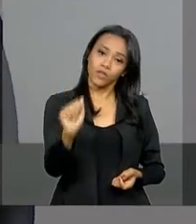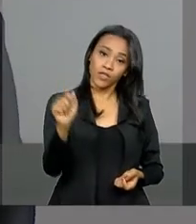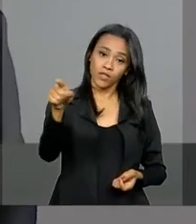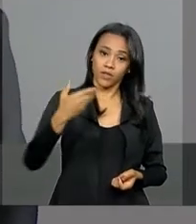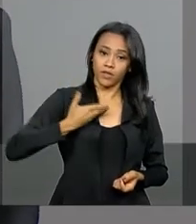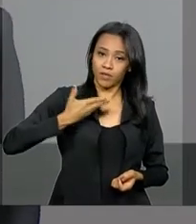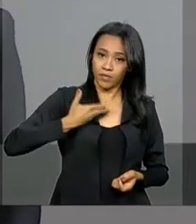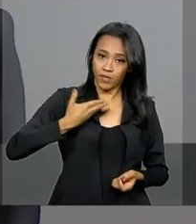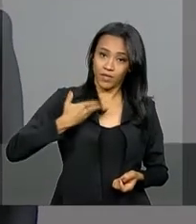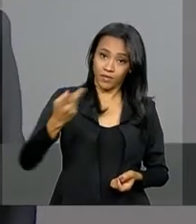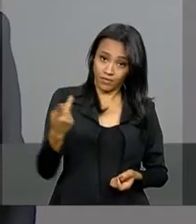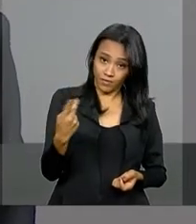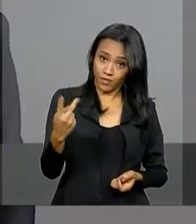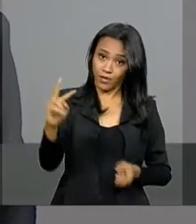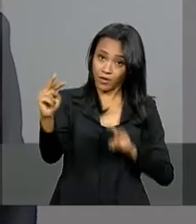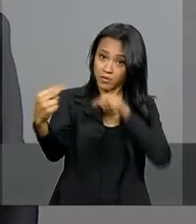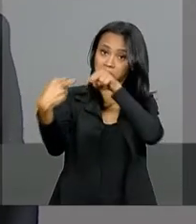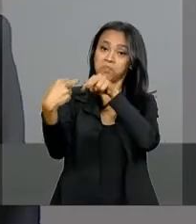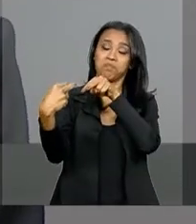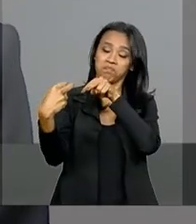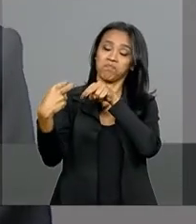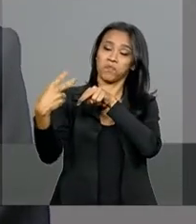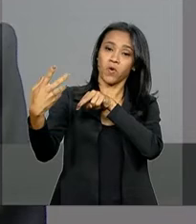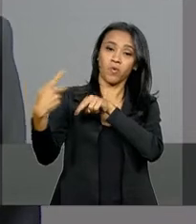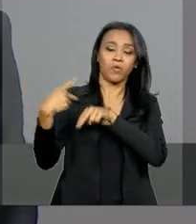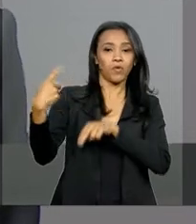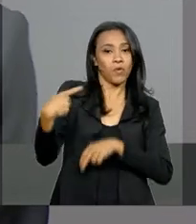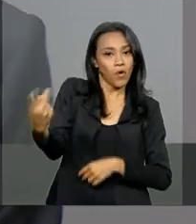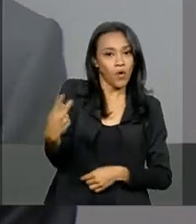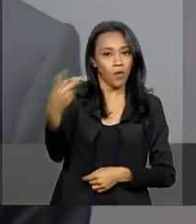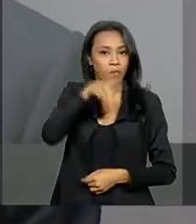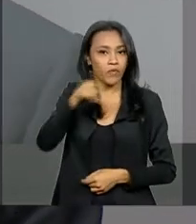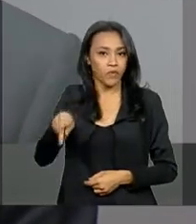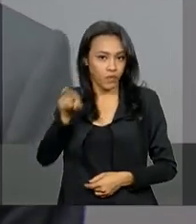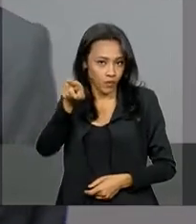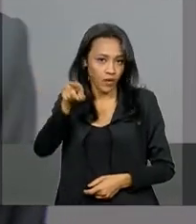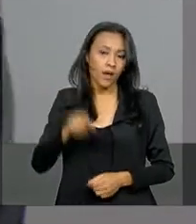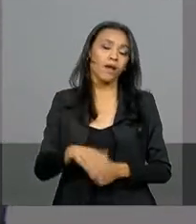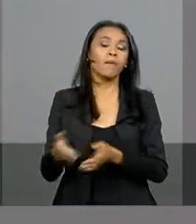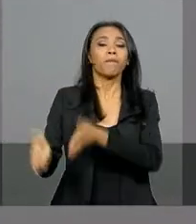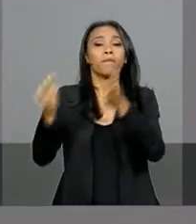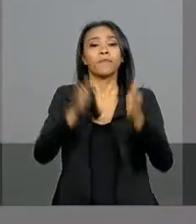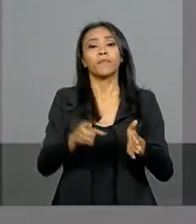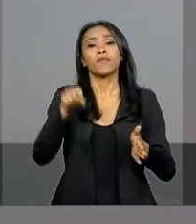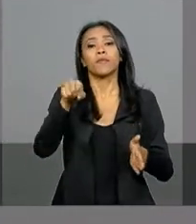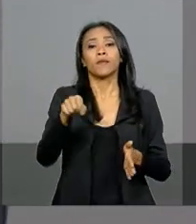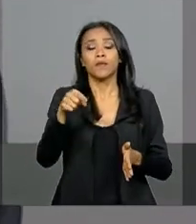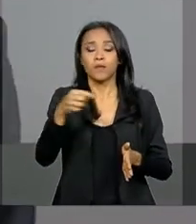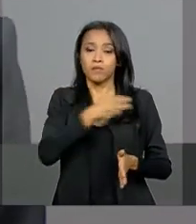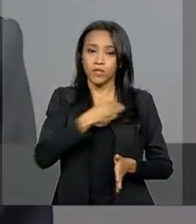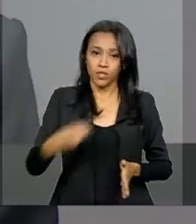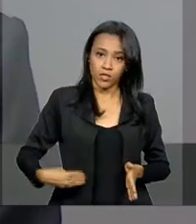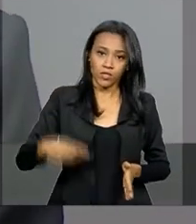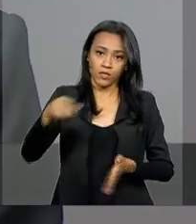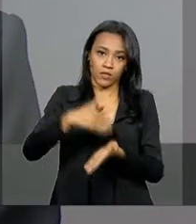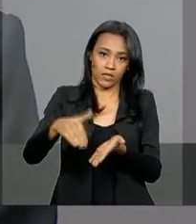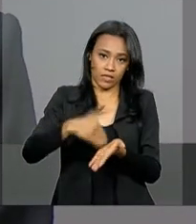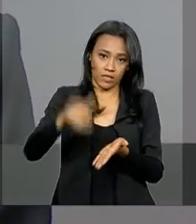nos conhecemos como professores início da secretaria de governo carlos marun